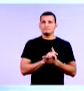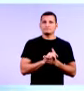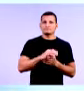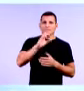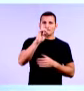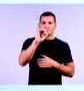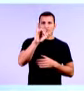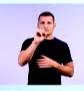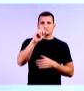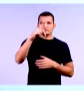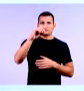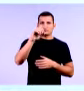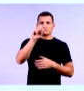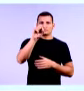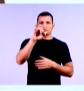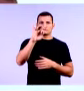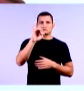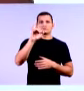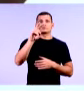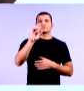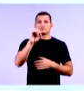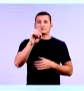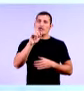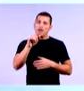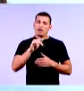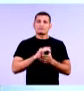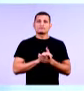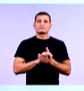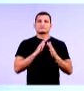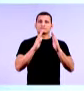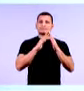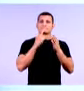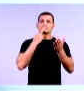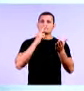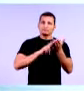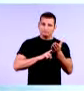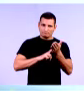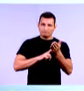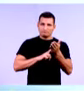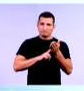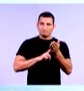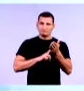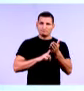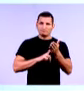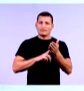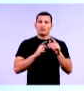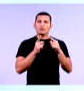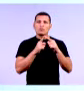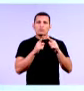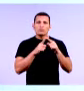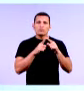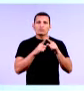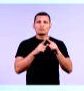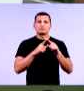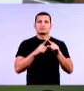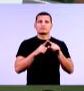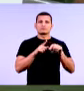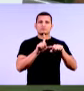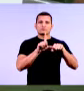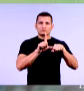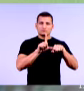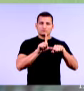dispositivos de conexão são exatamente as agências dos Correios, né, que funcionam como roteadores para a rede local.